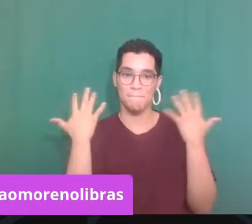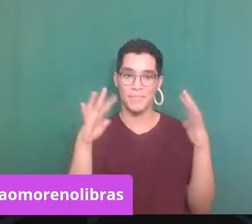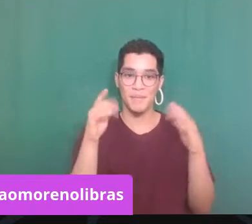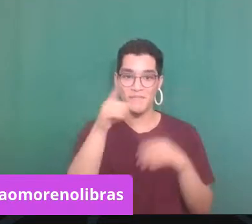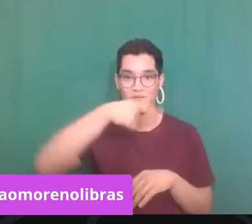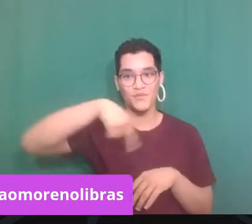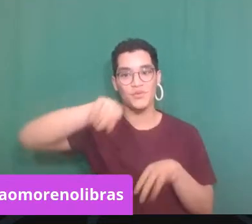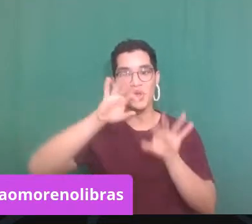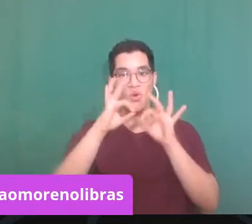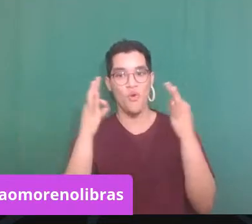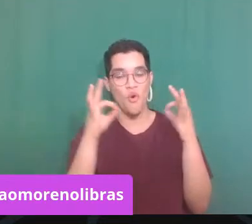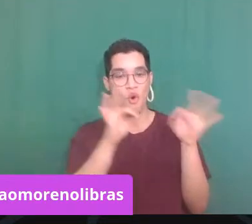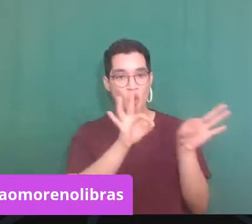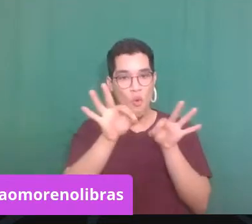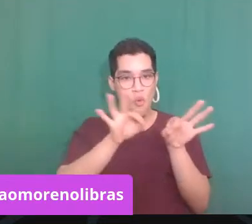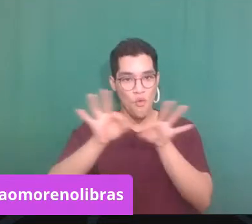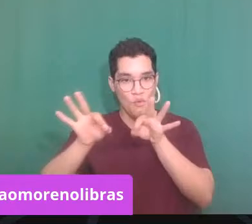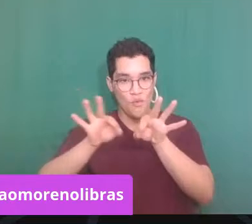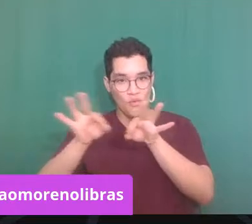pela